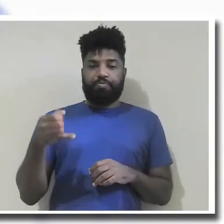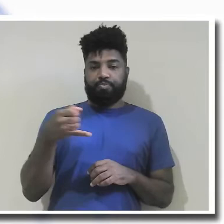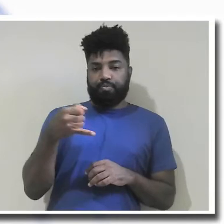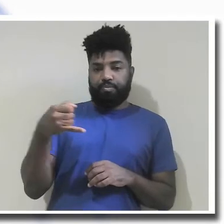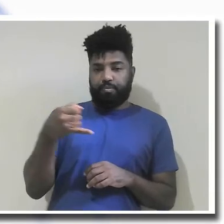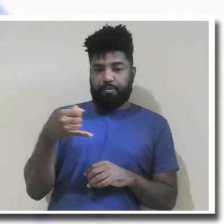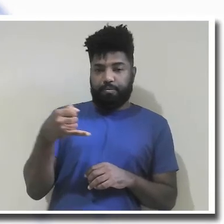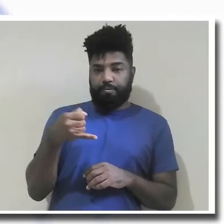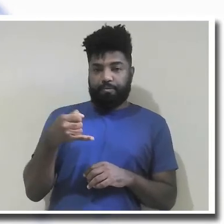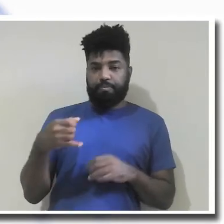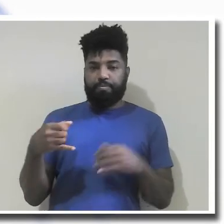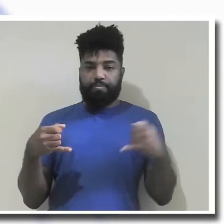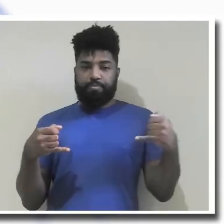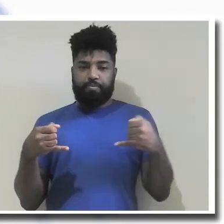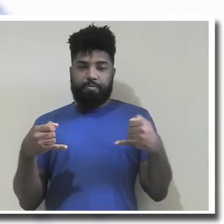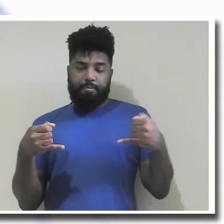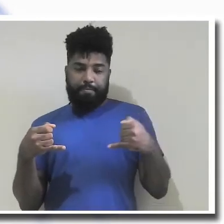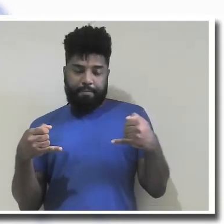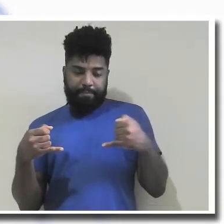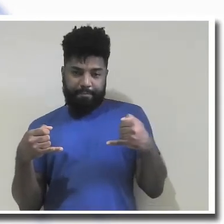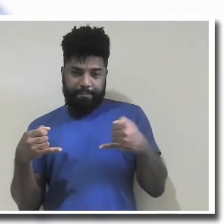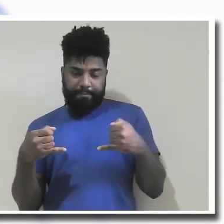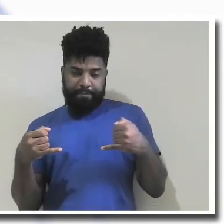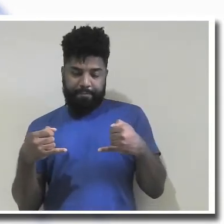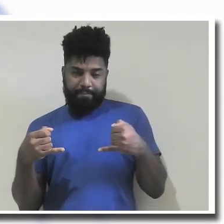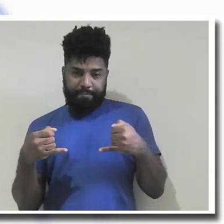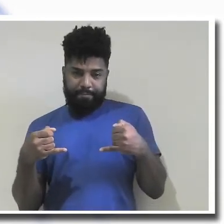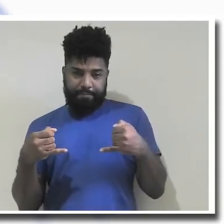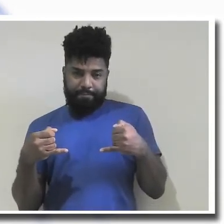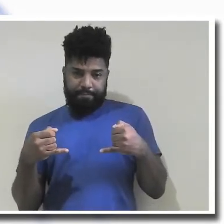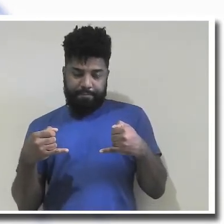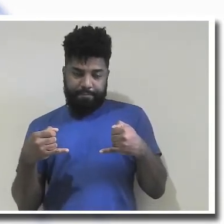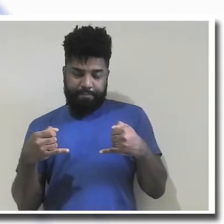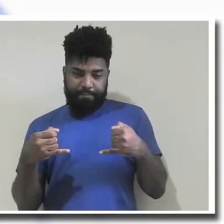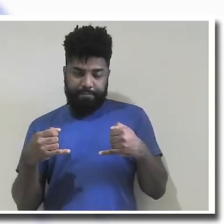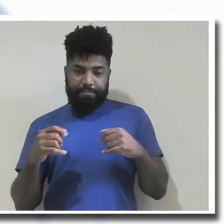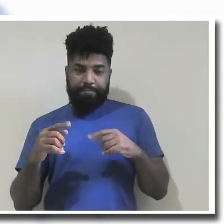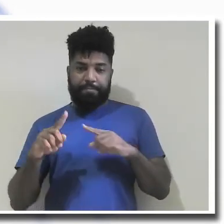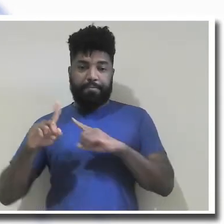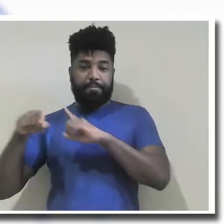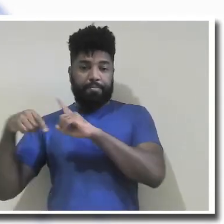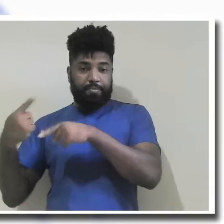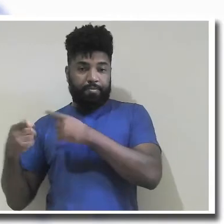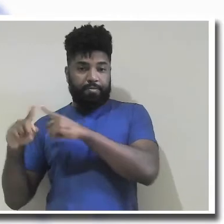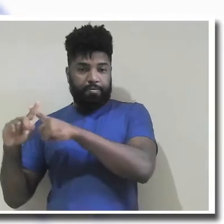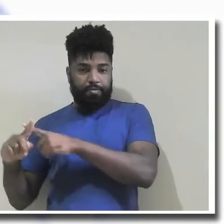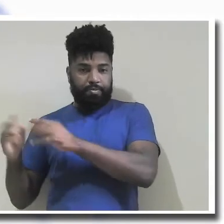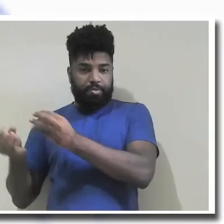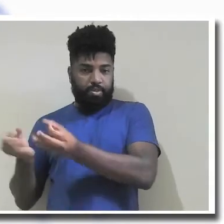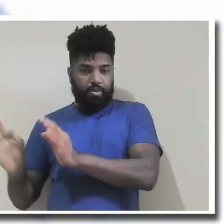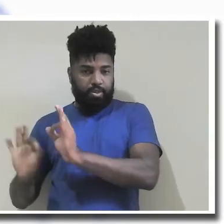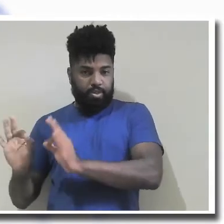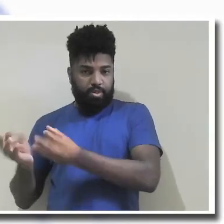Menos com menos, já adiantando o que veremos depois na multiplicação.